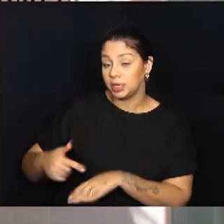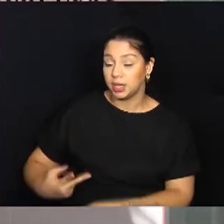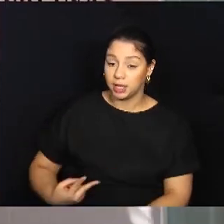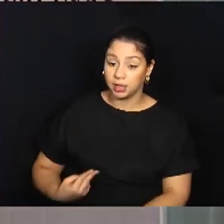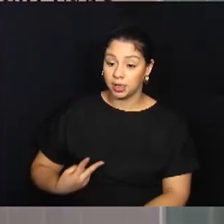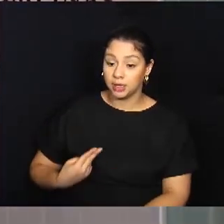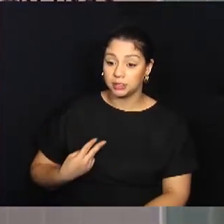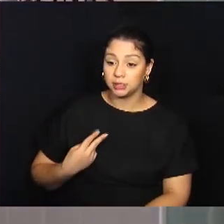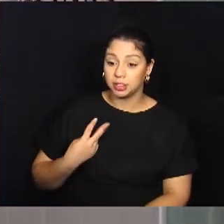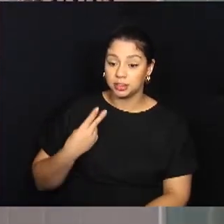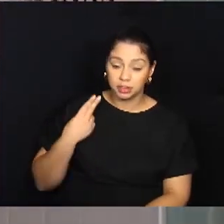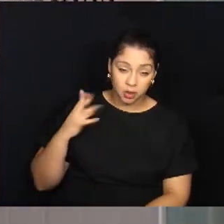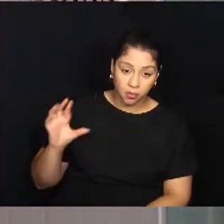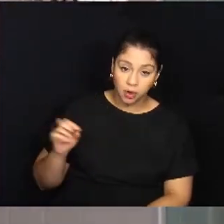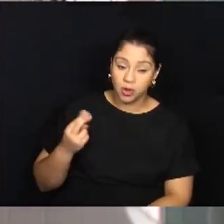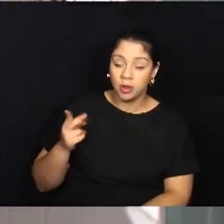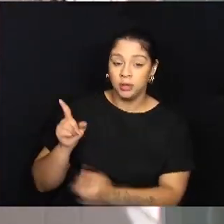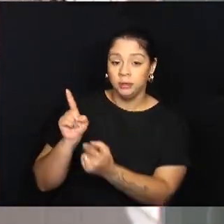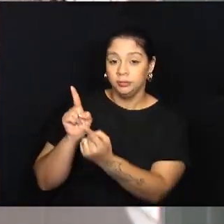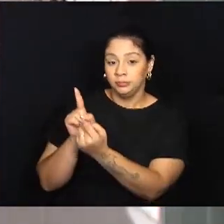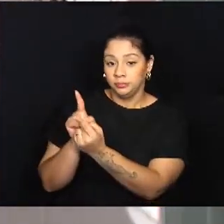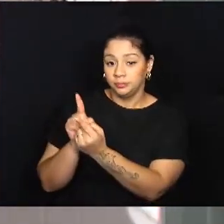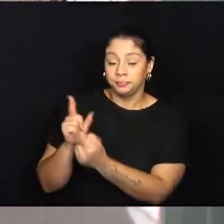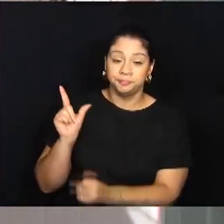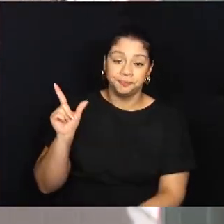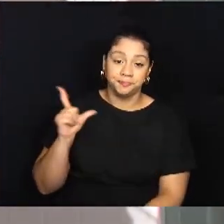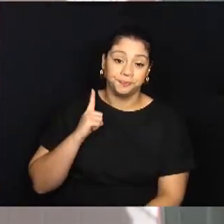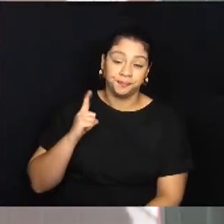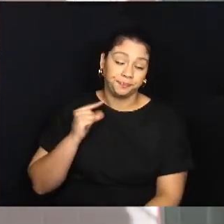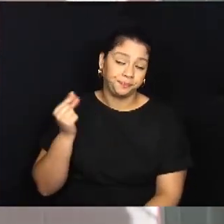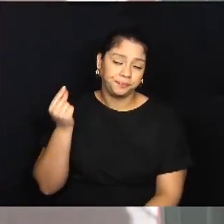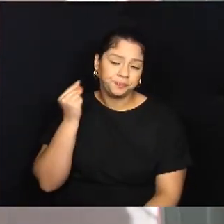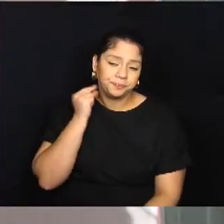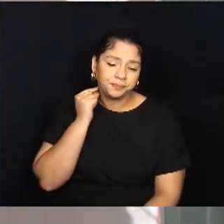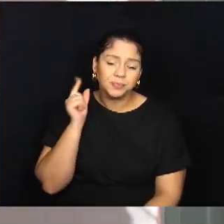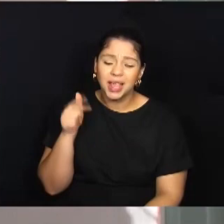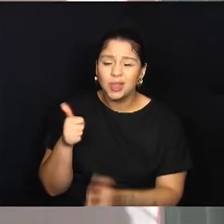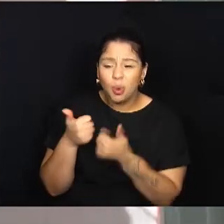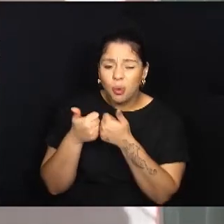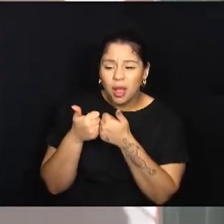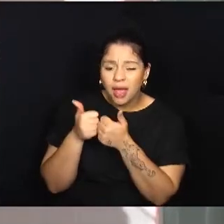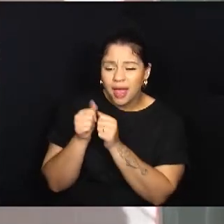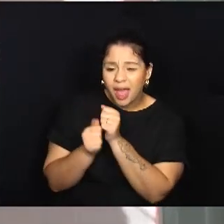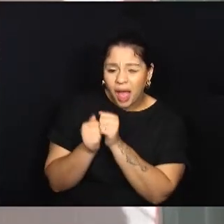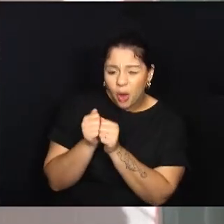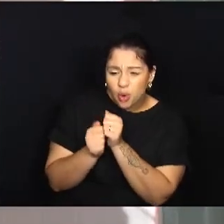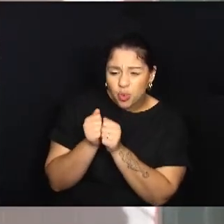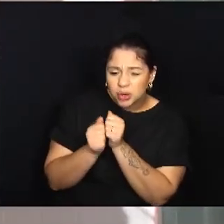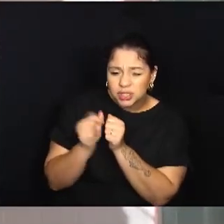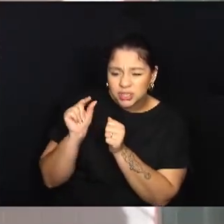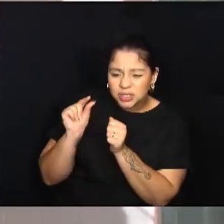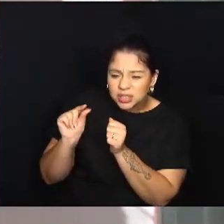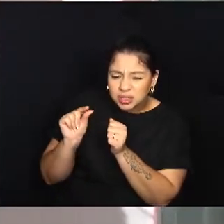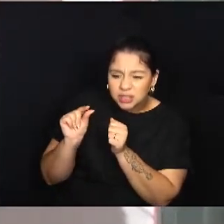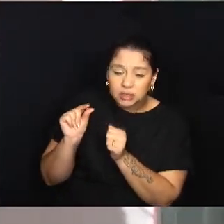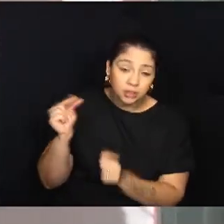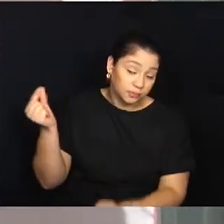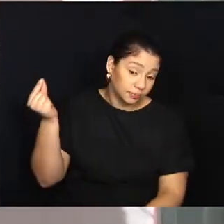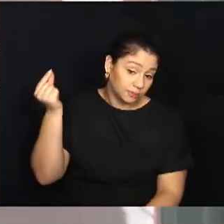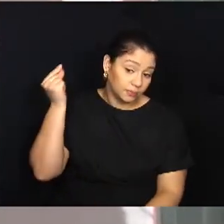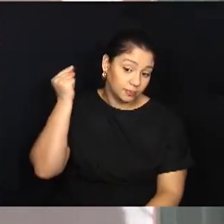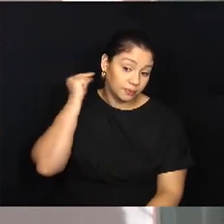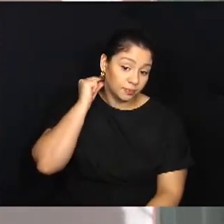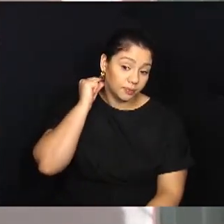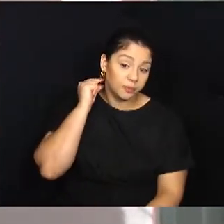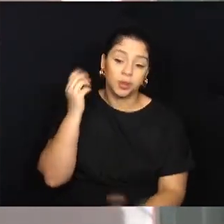os consultórios, o animal ele recebe um microchip que é tamanho de um grãozinho de arroz, é muito pequeno, é aplicado normalmente no dorso do animal. O